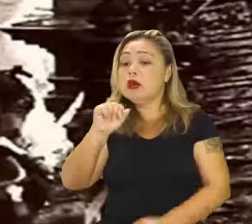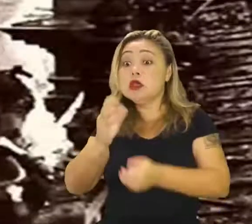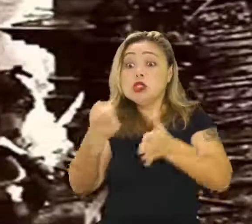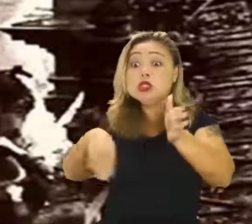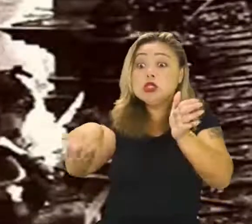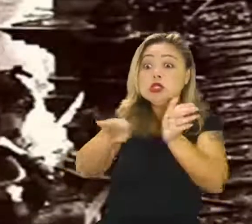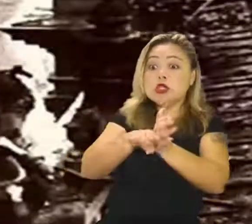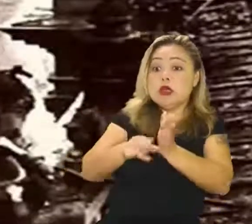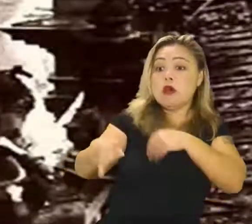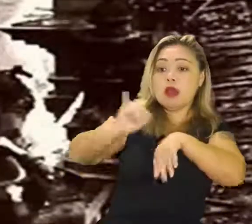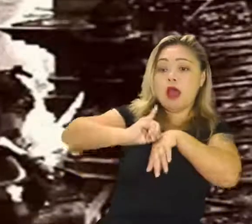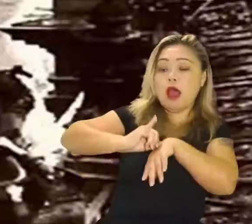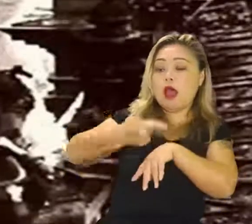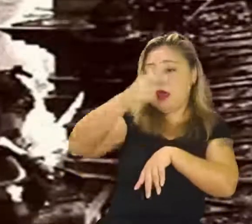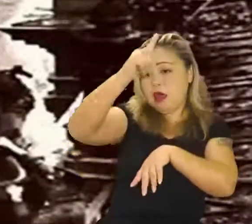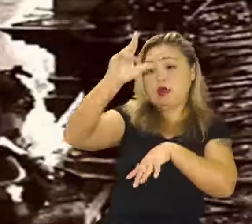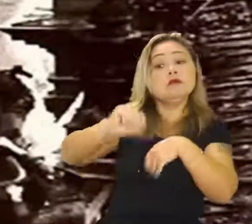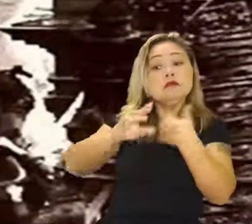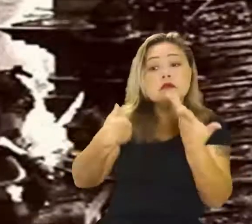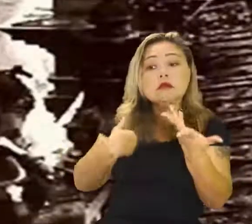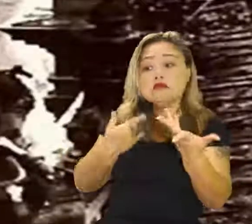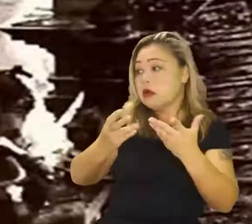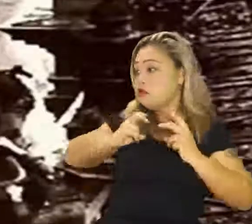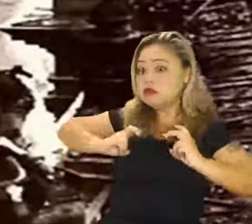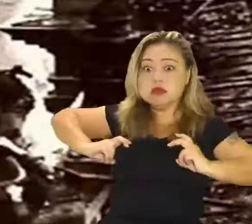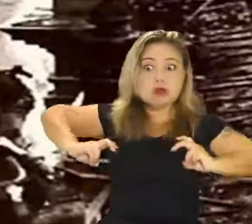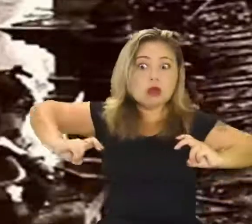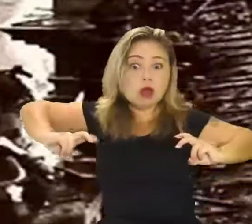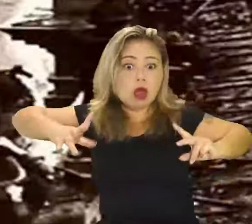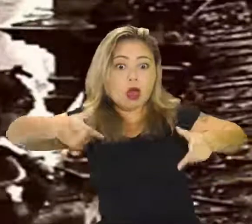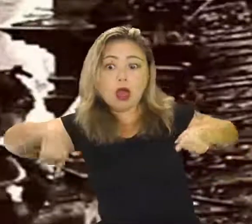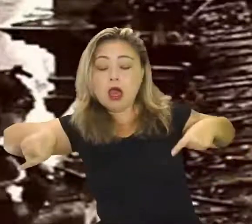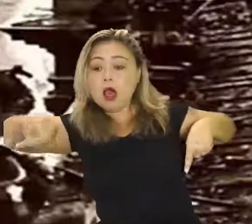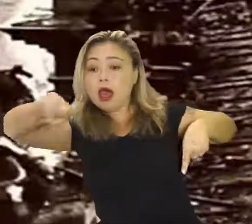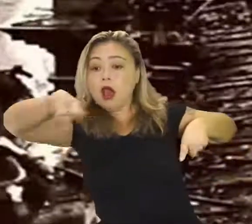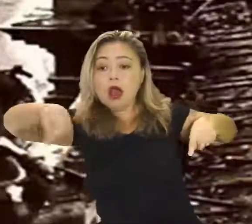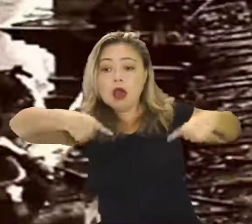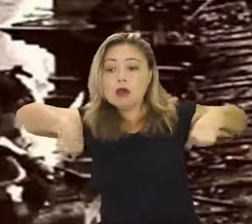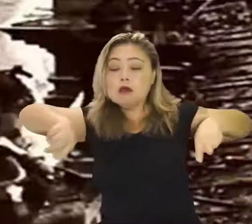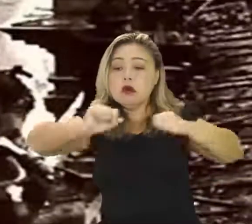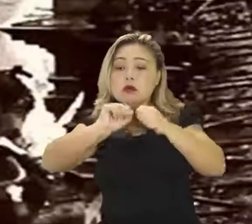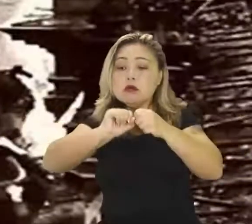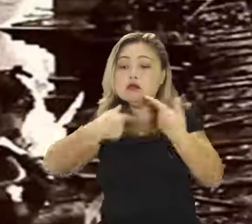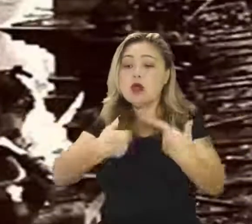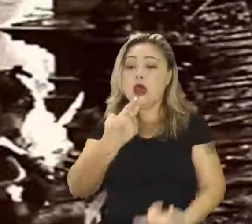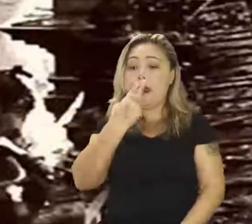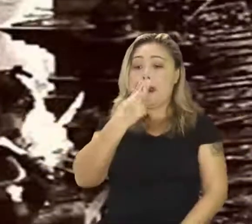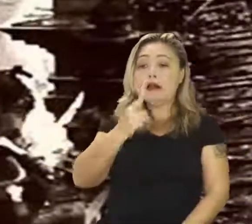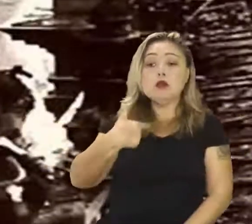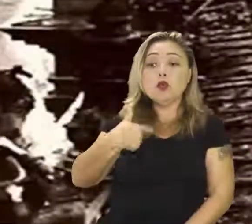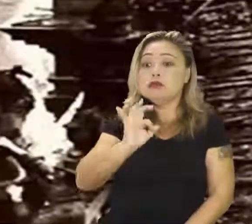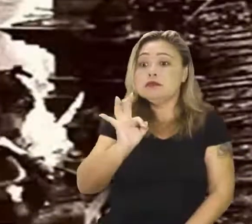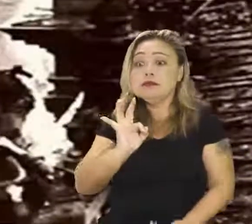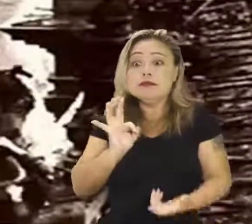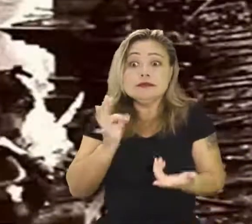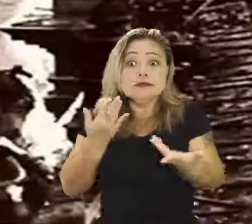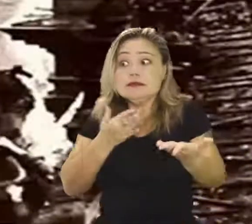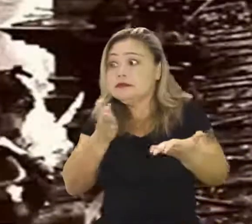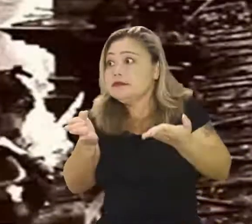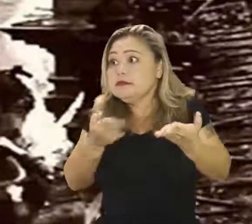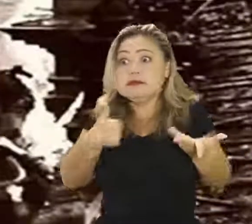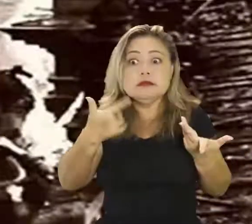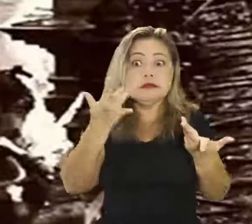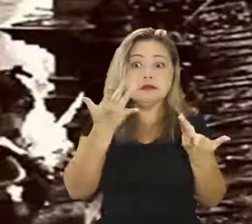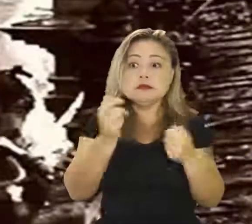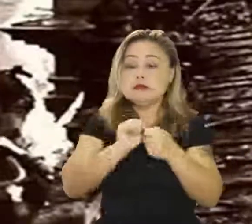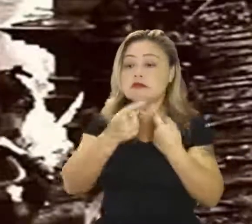Berlim. Eles cercaram Berlim. Berlim estava cercada. Hitler já estava sem saída. Hitler estava